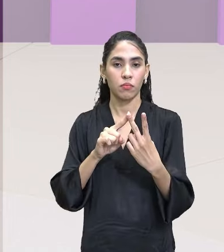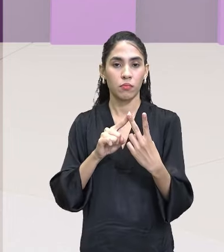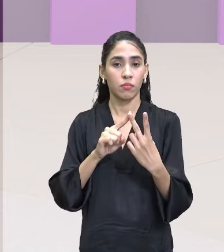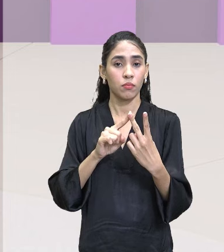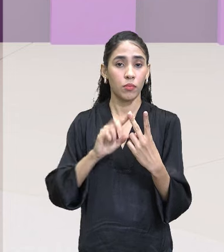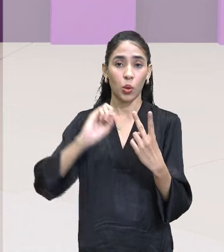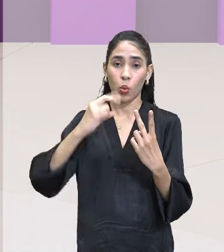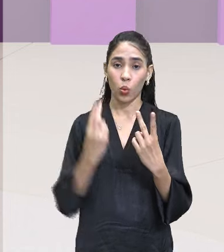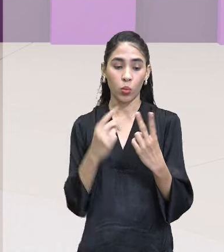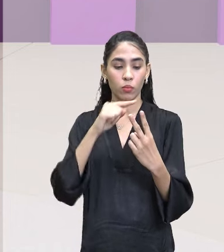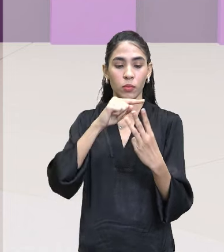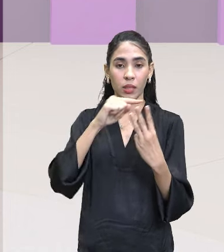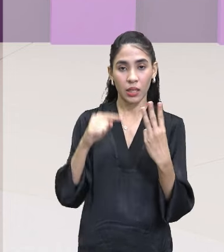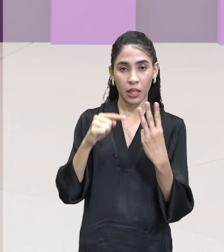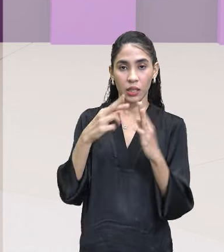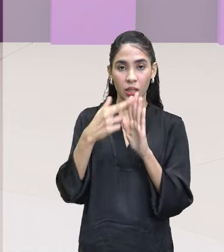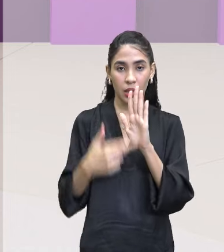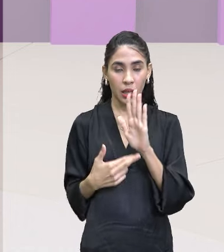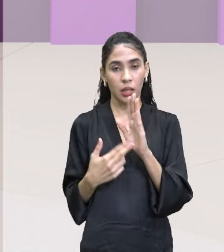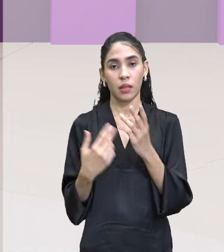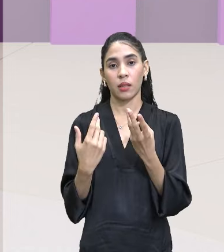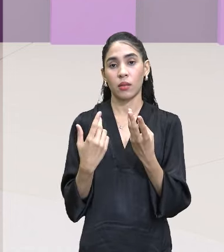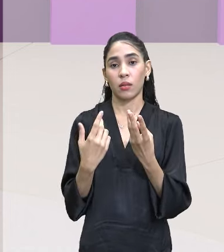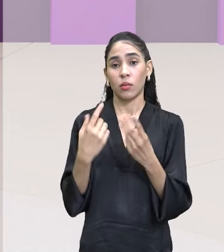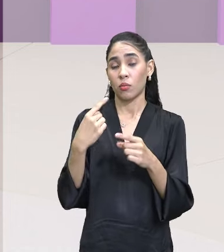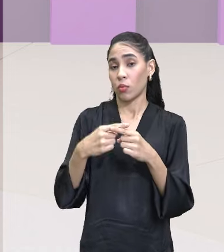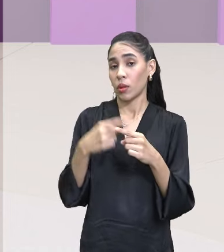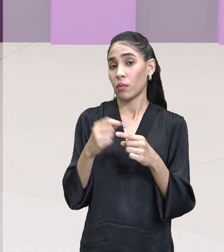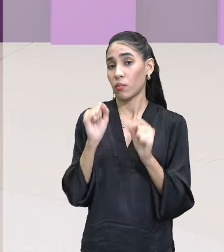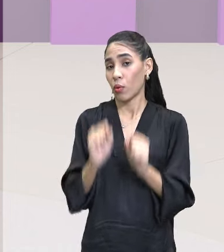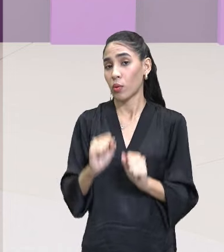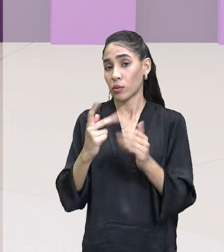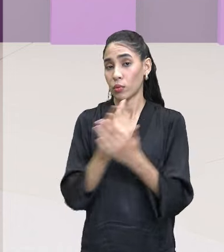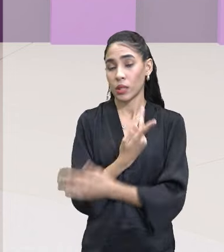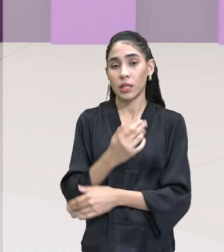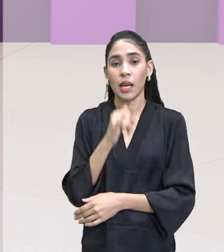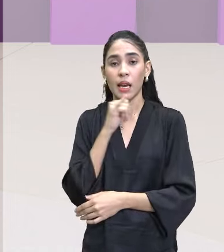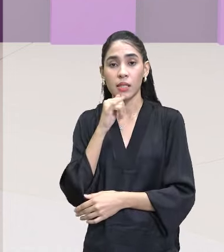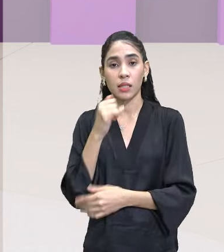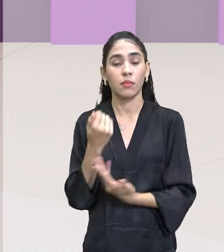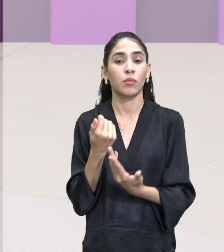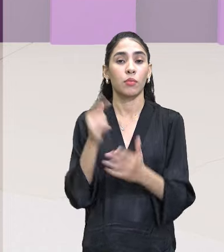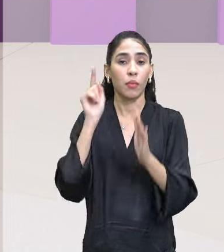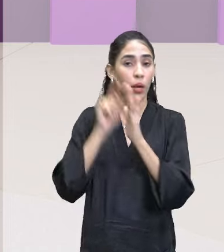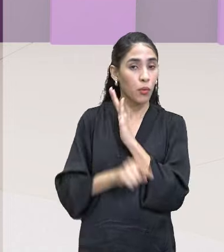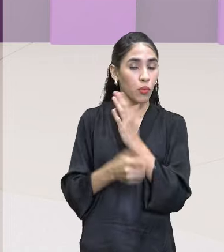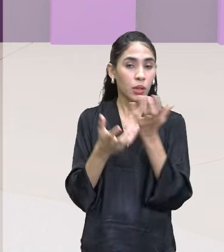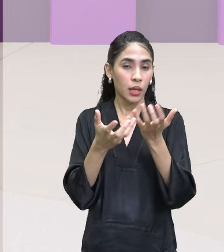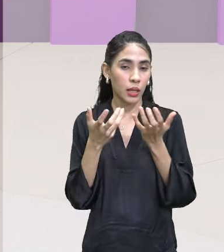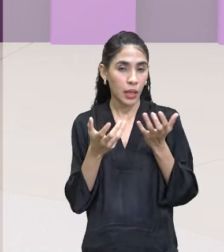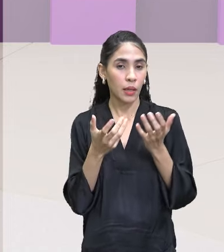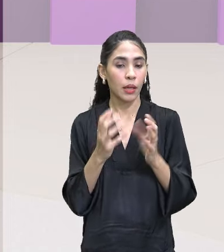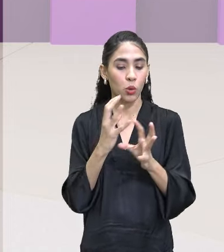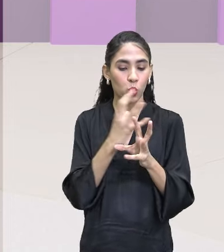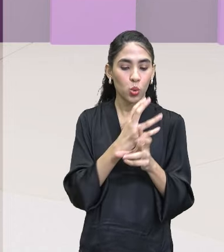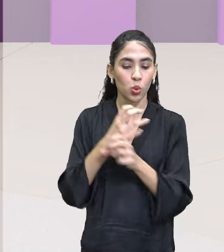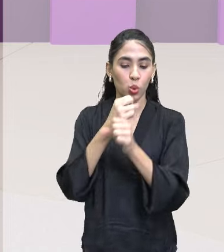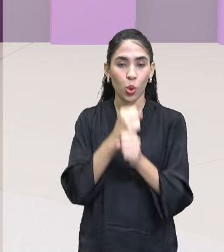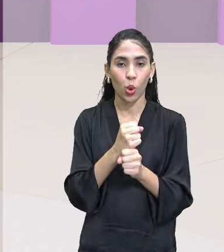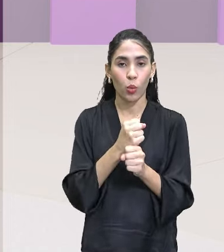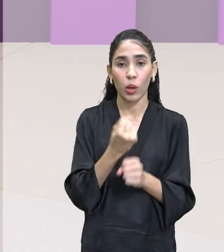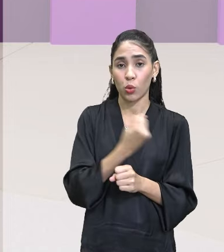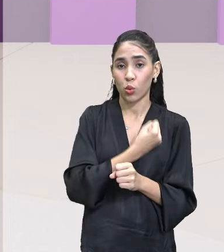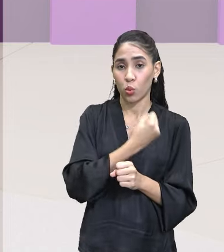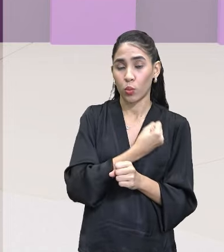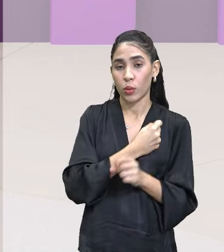três expressões, tá? Porque pode haver um problema que peça a soma dos termos, mas ali você não sabe qual é o